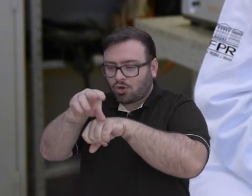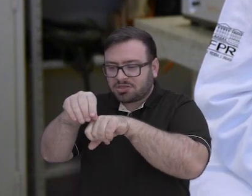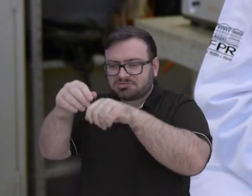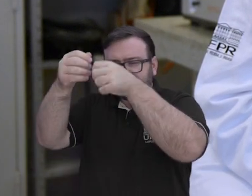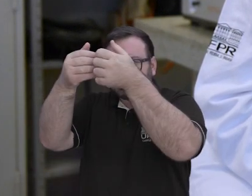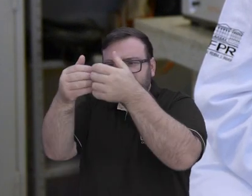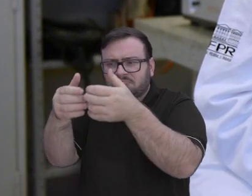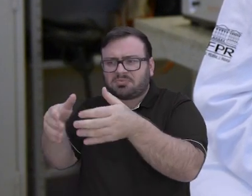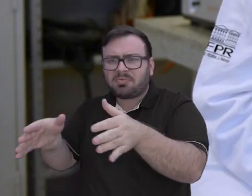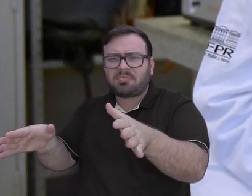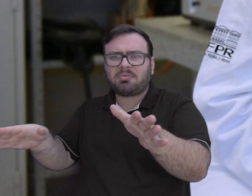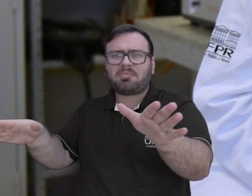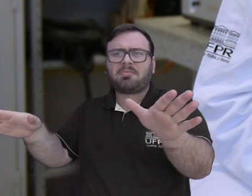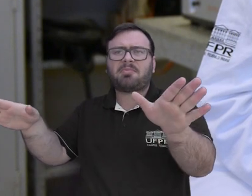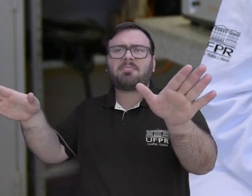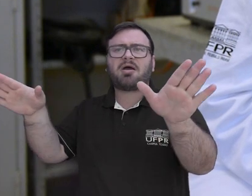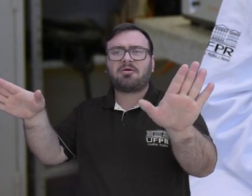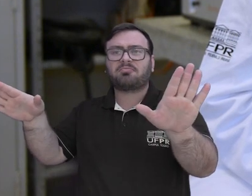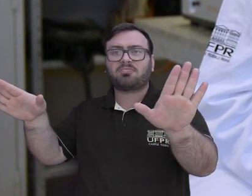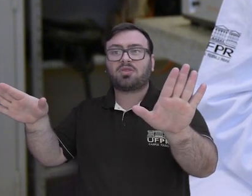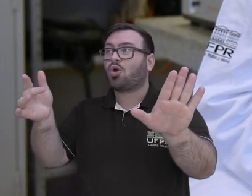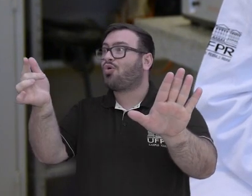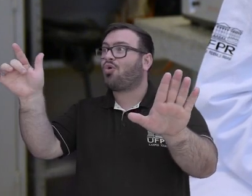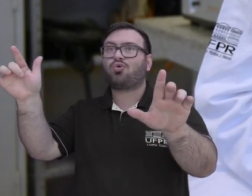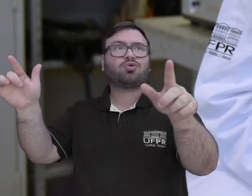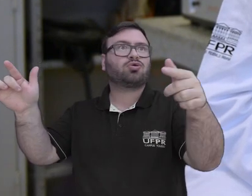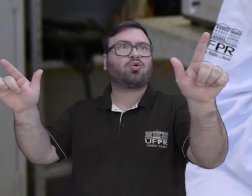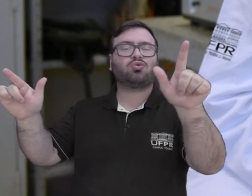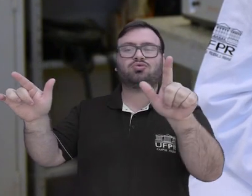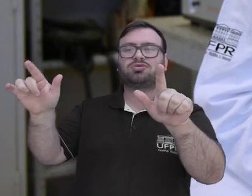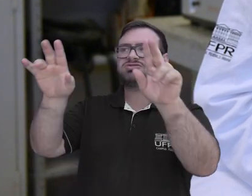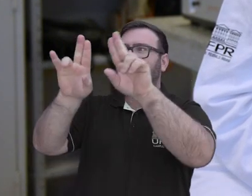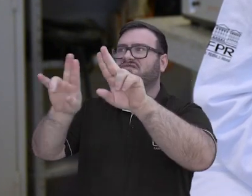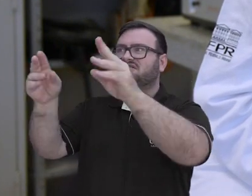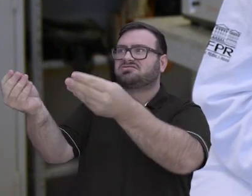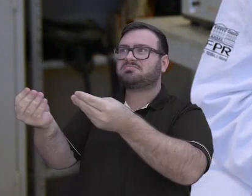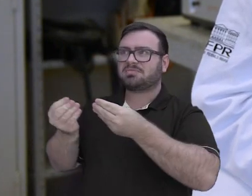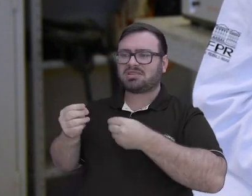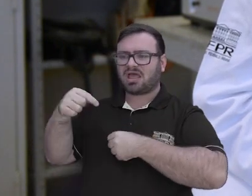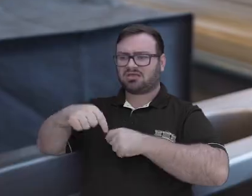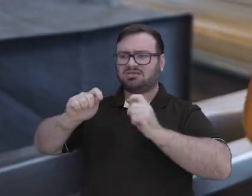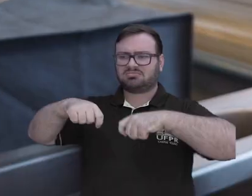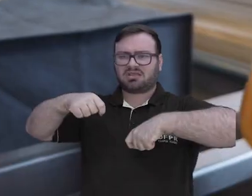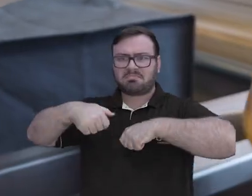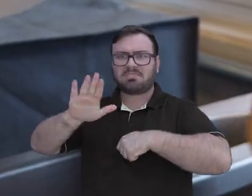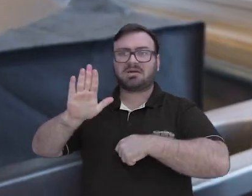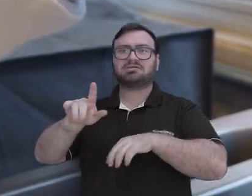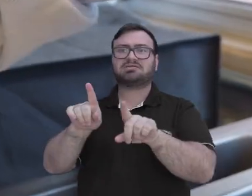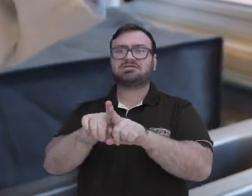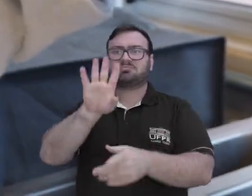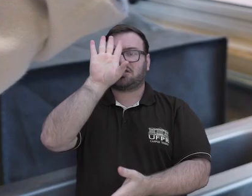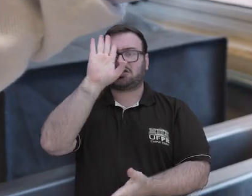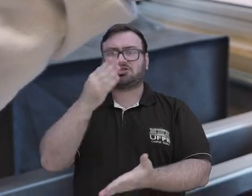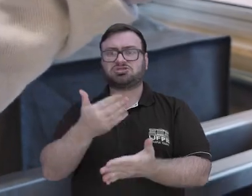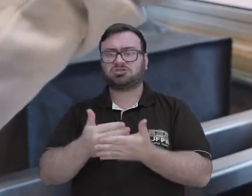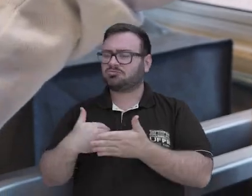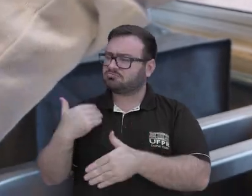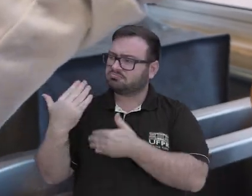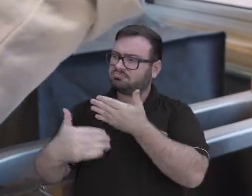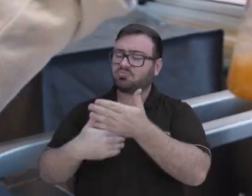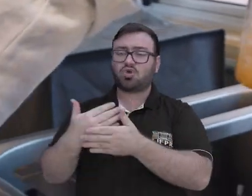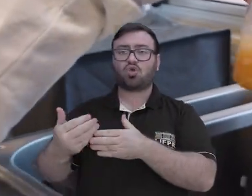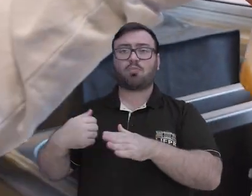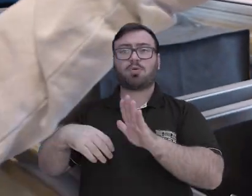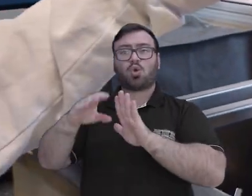que outras faculdades possam me oferecer. Eu acredito que eu crescendo aqui dentro, o meu currículo de emprego pode ser